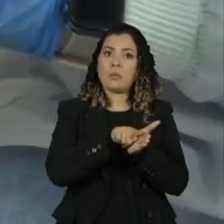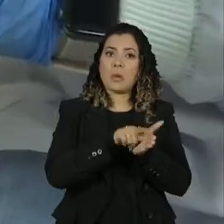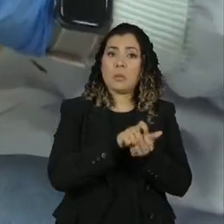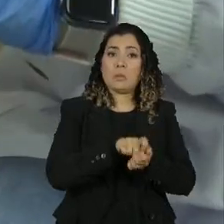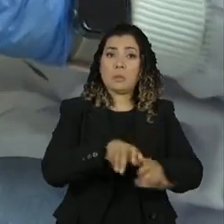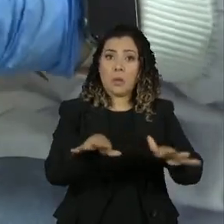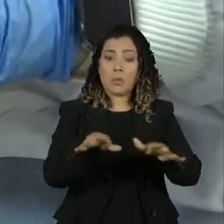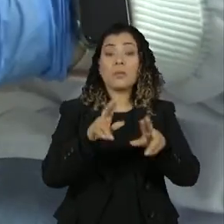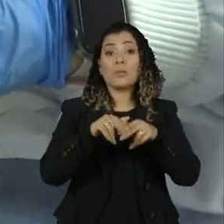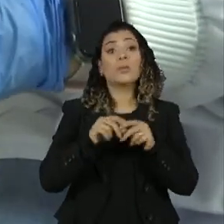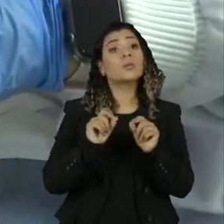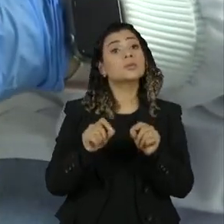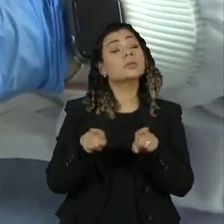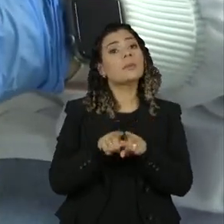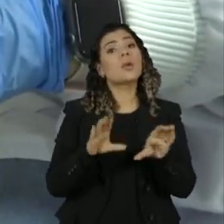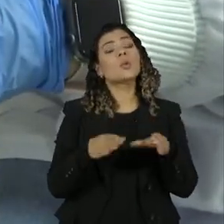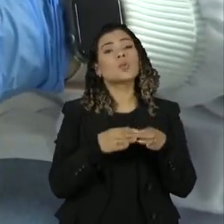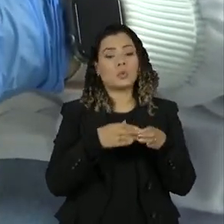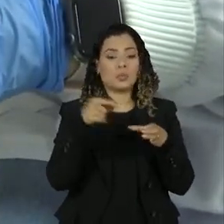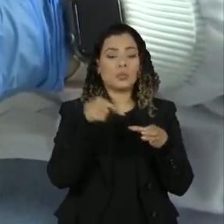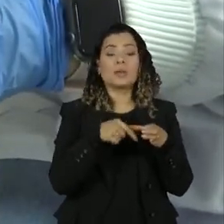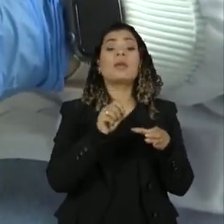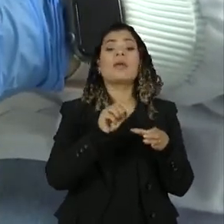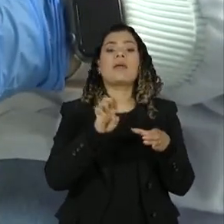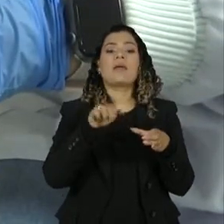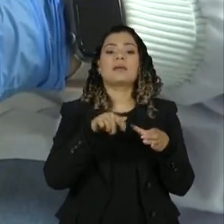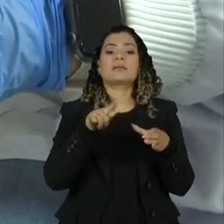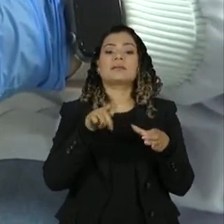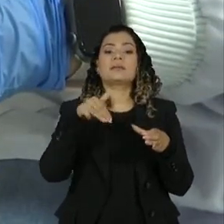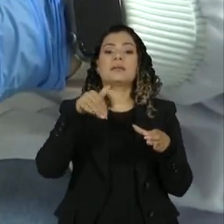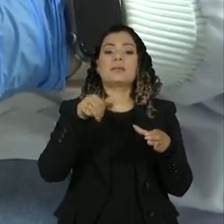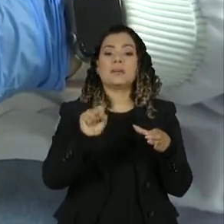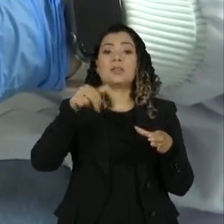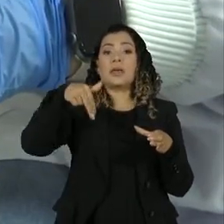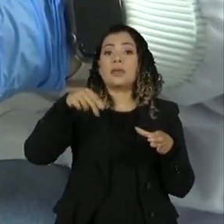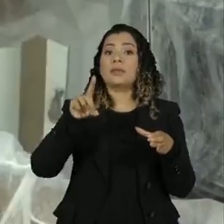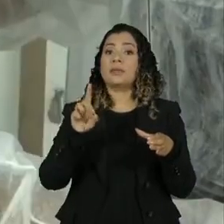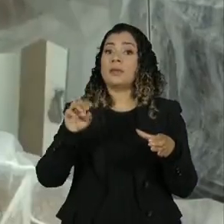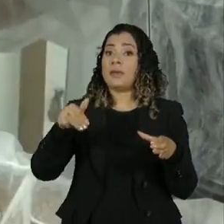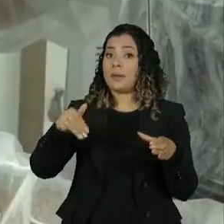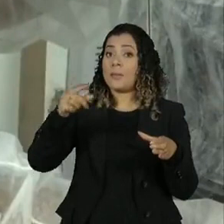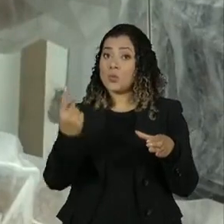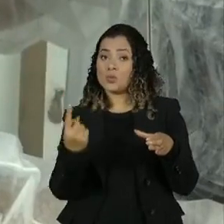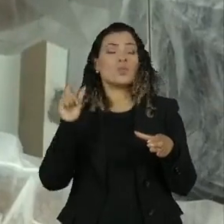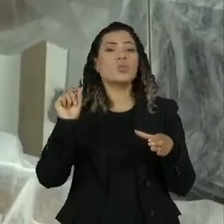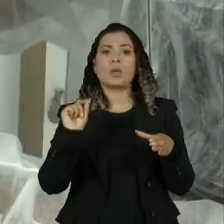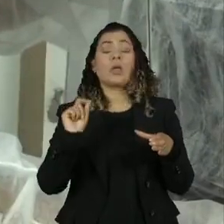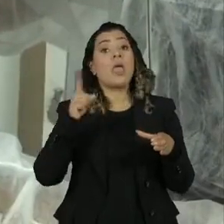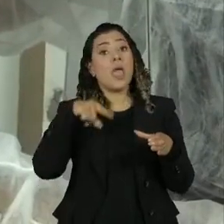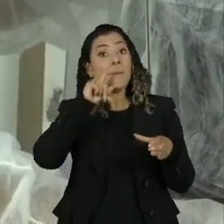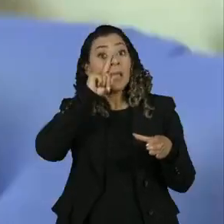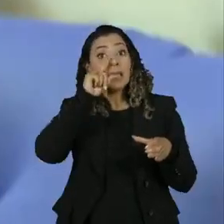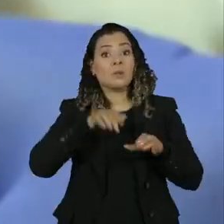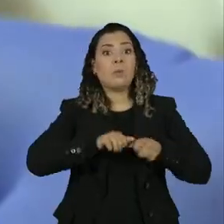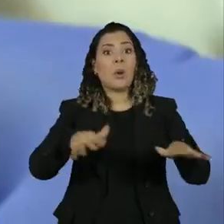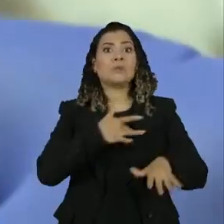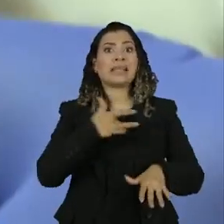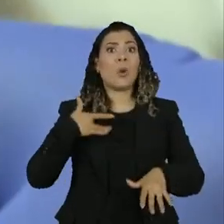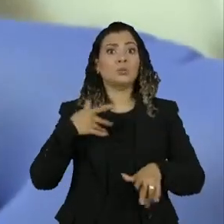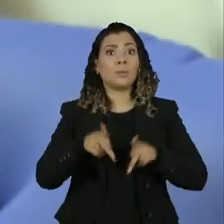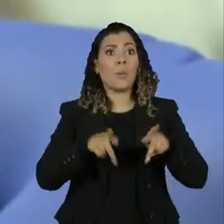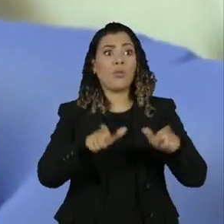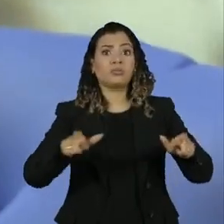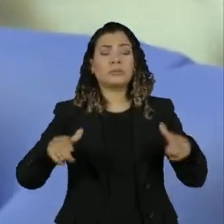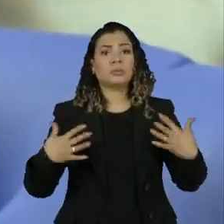a ndm faz parte de um grupo maior de enzimas produzidas por bactérias que representam hoje uma ameaça Global à saúde pública